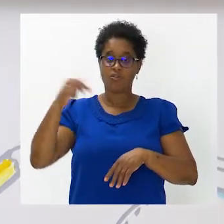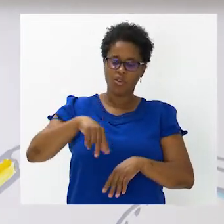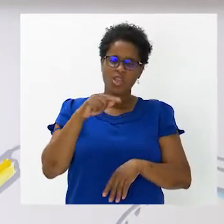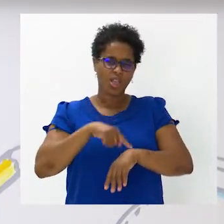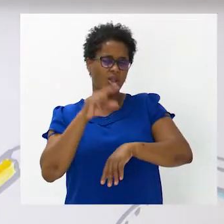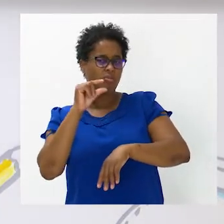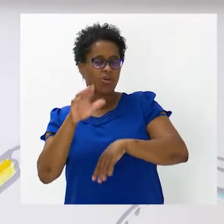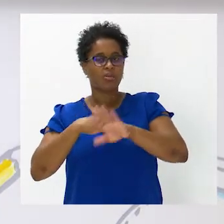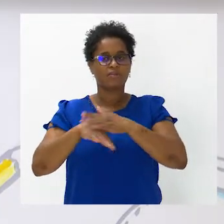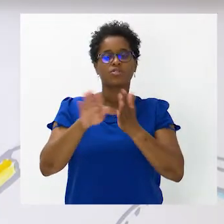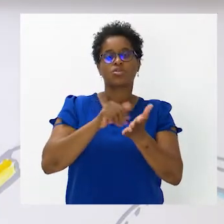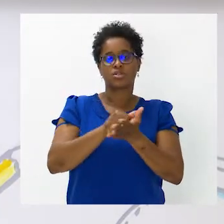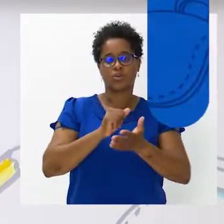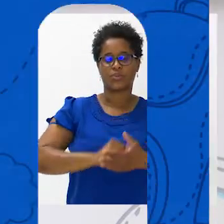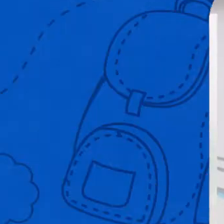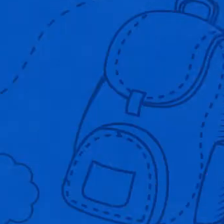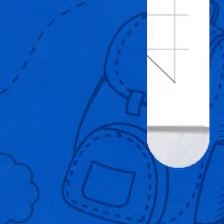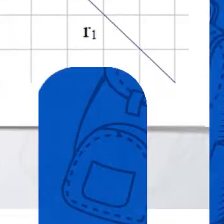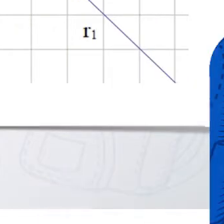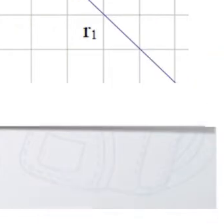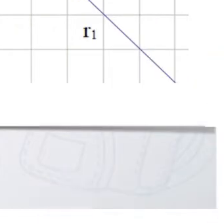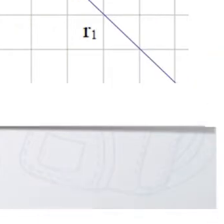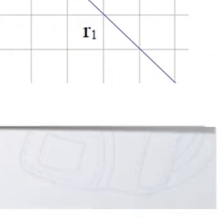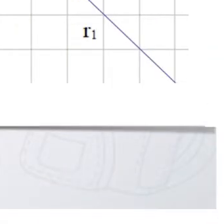daqui a pouco para fazer a curação.